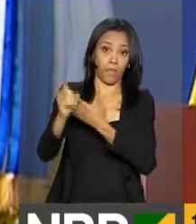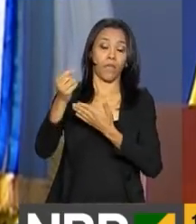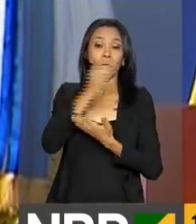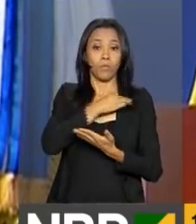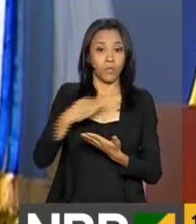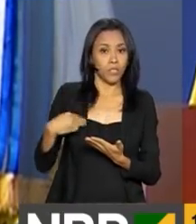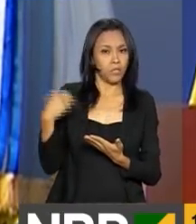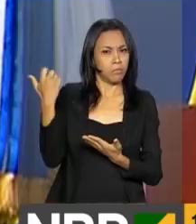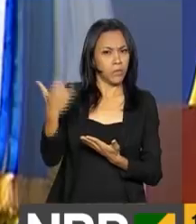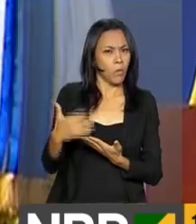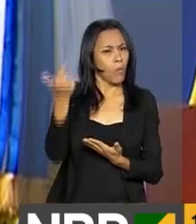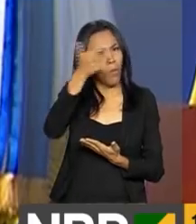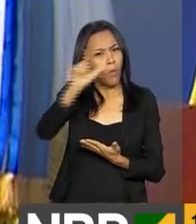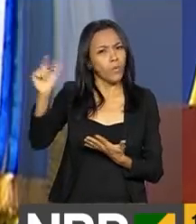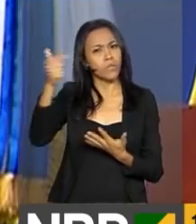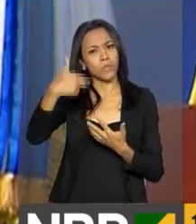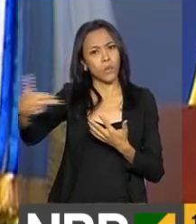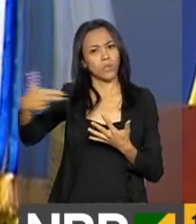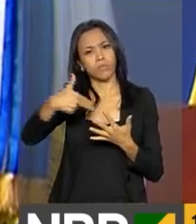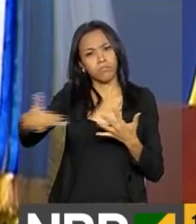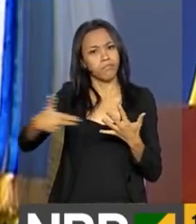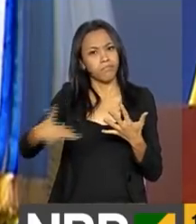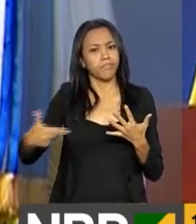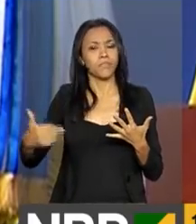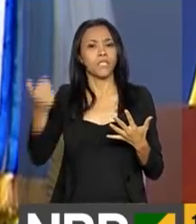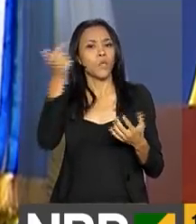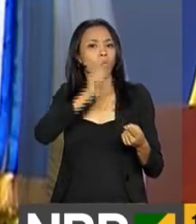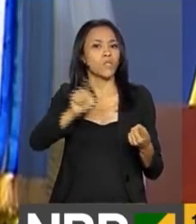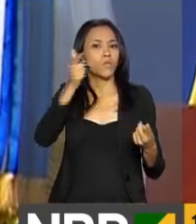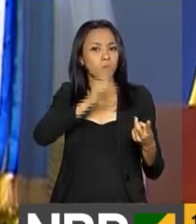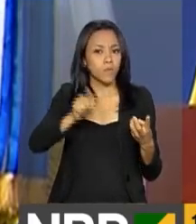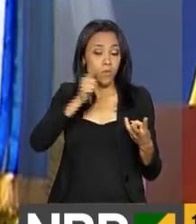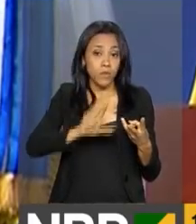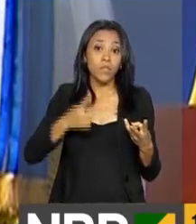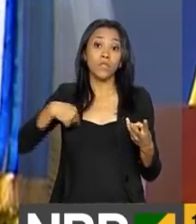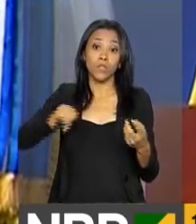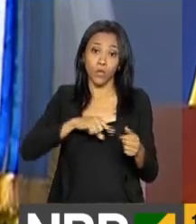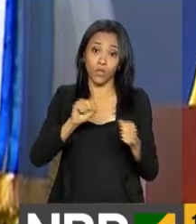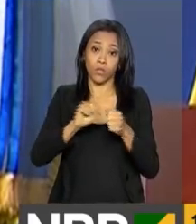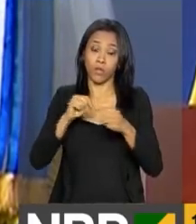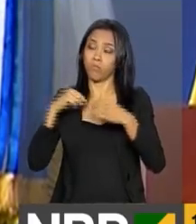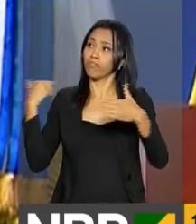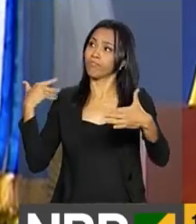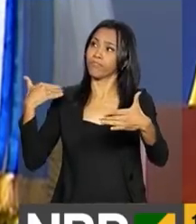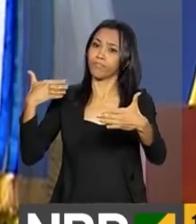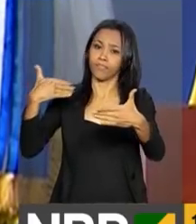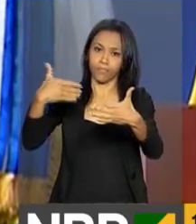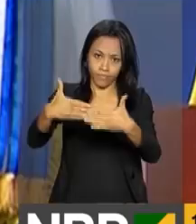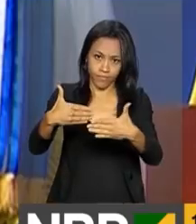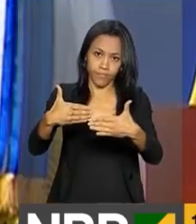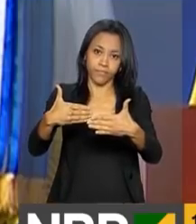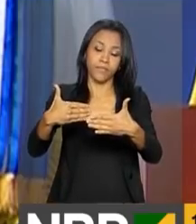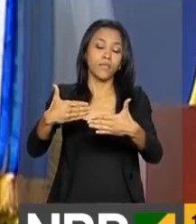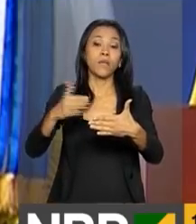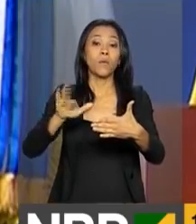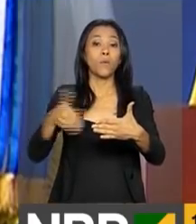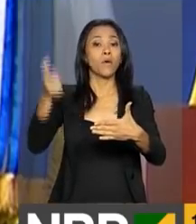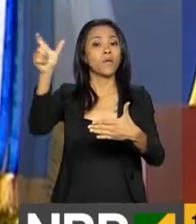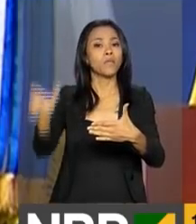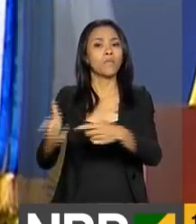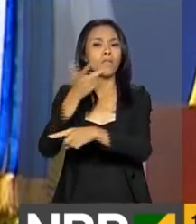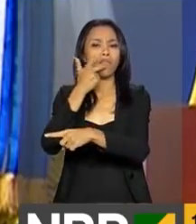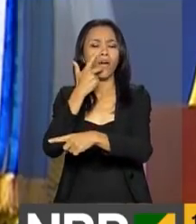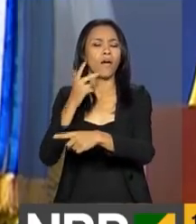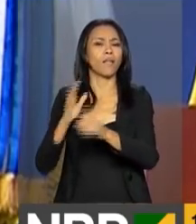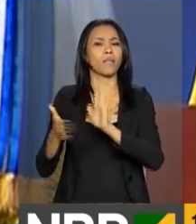também outras tantas conquistas que nós tivemos ao longo do período, não é? Quando ele fala do teto